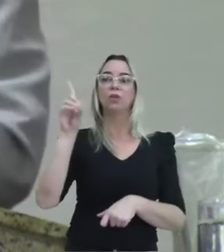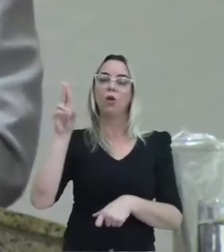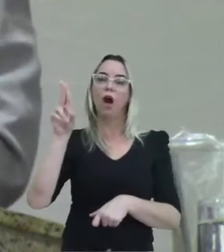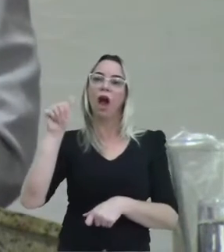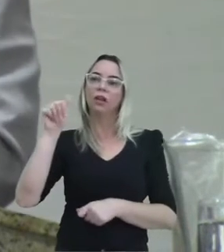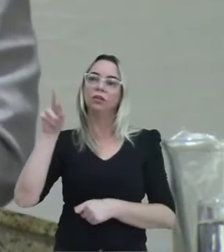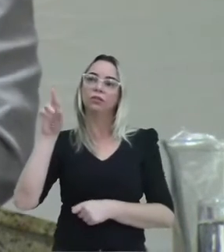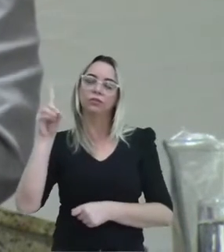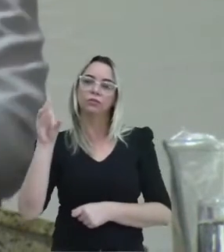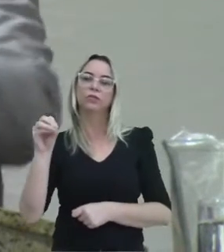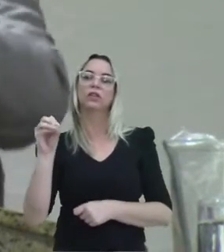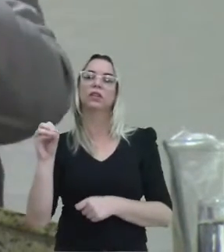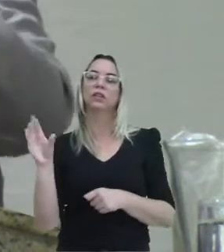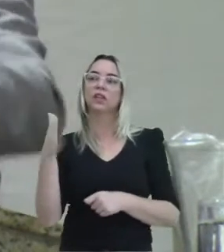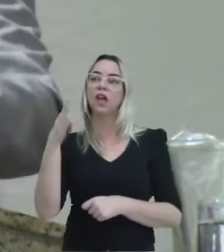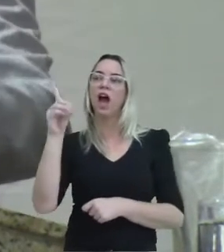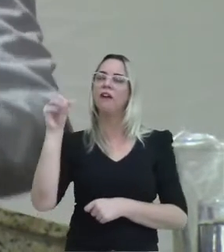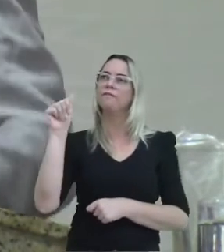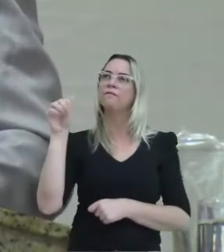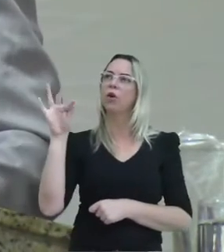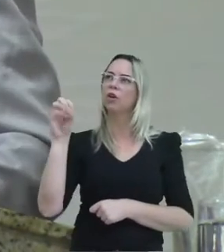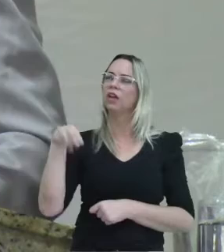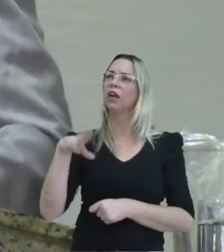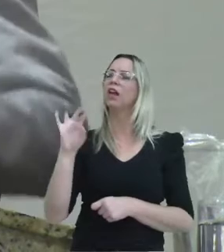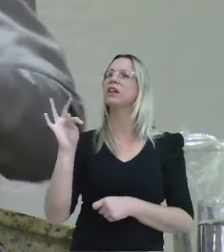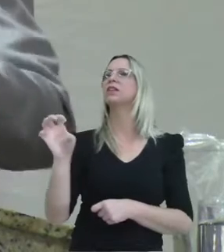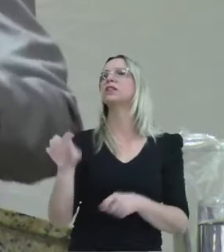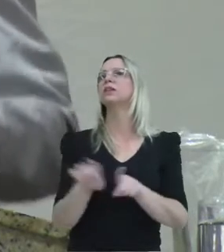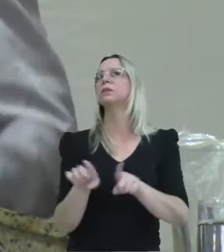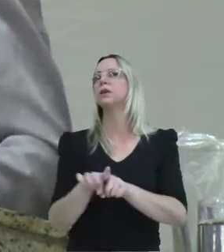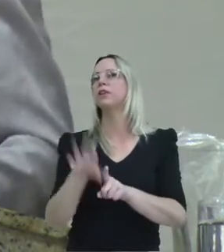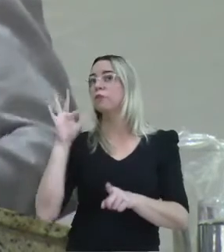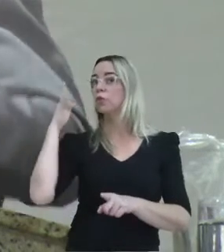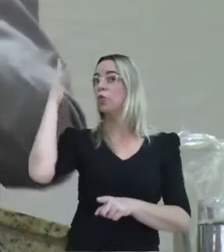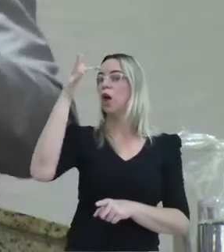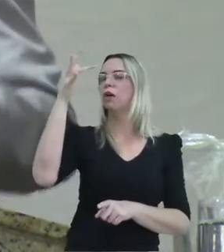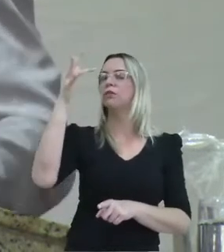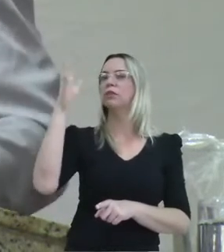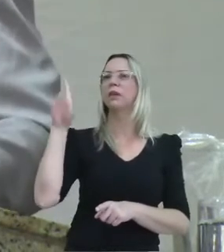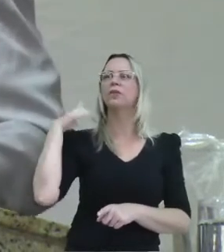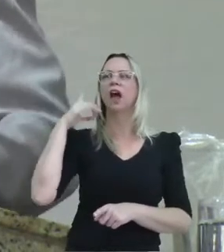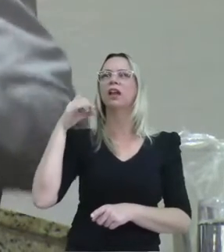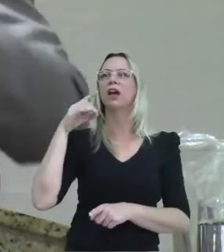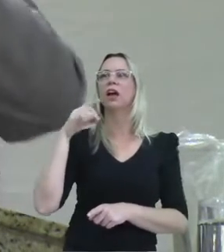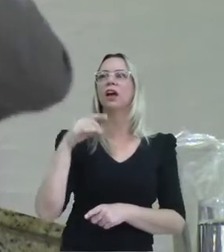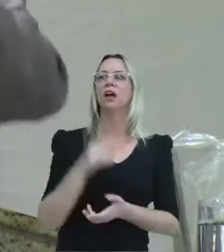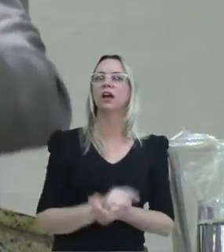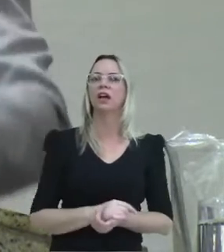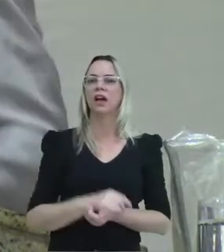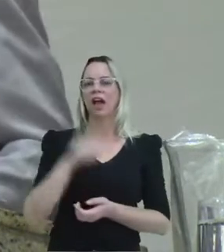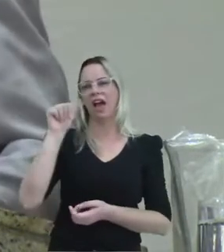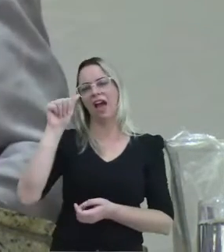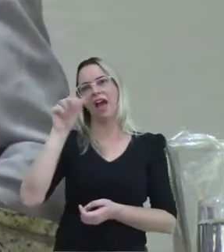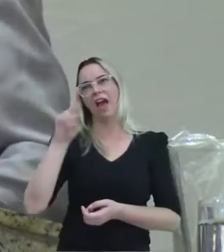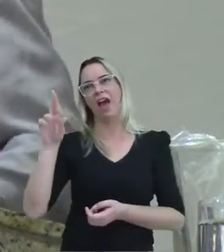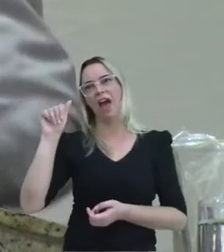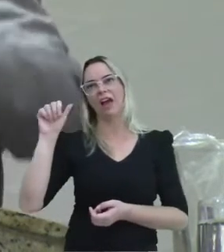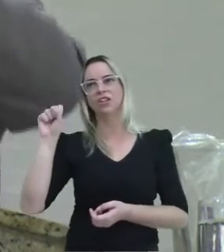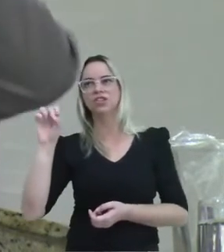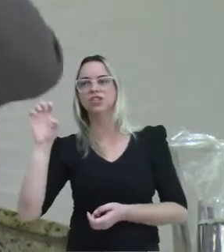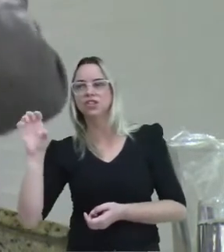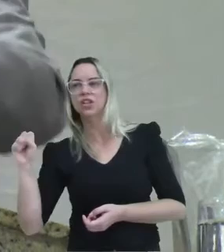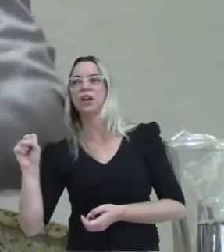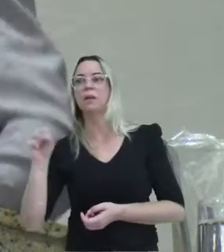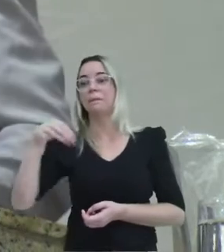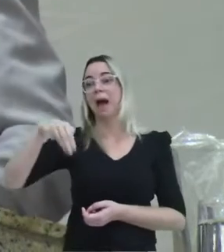nossa futura governadora, Marília Reis. Se Deus quiser, se tudo correr certo, que nós chega à vitória,